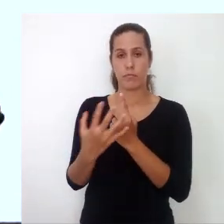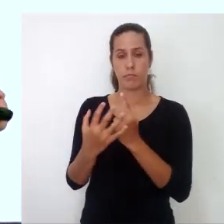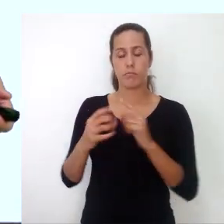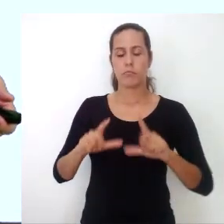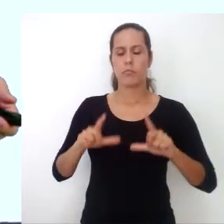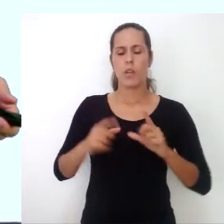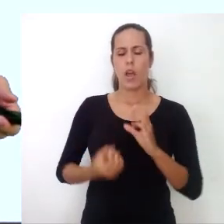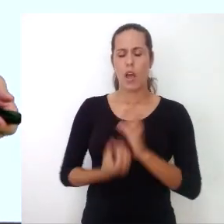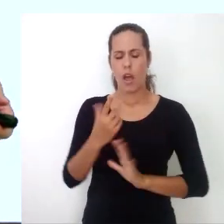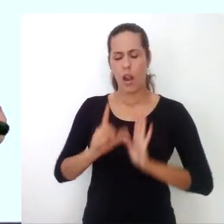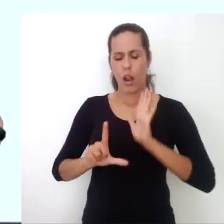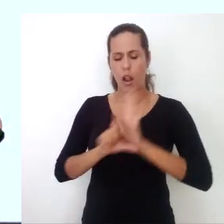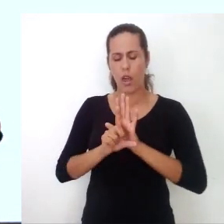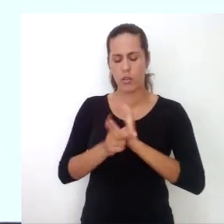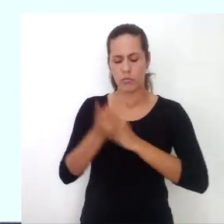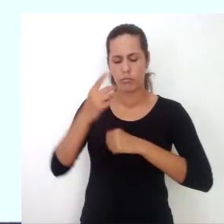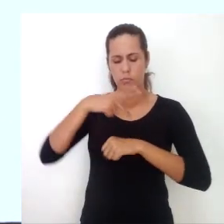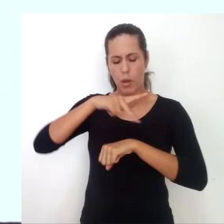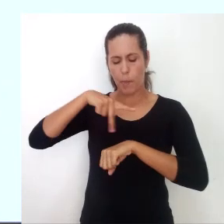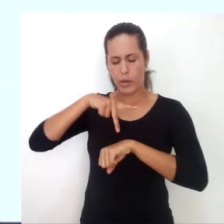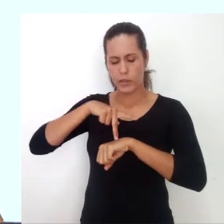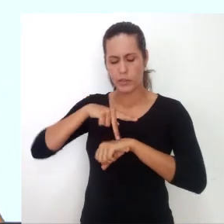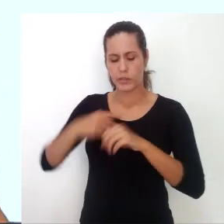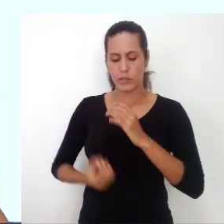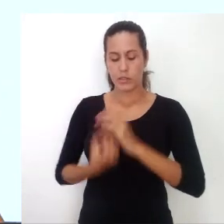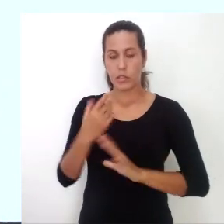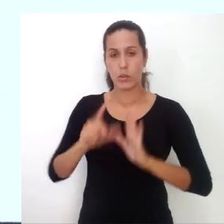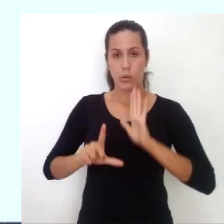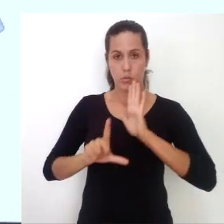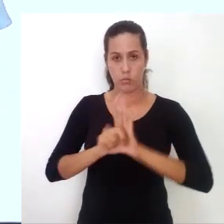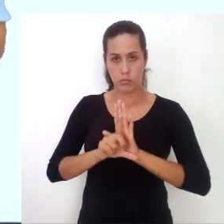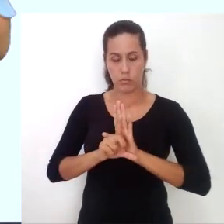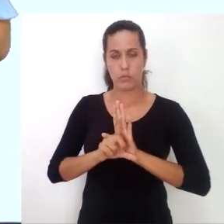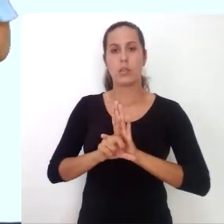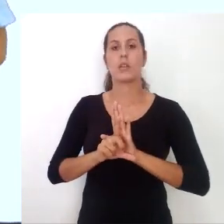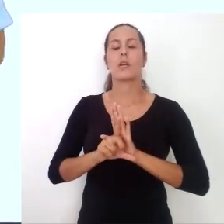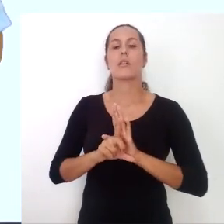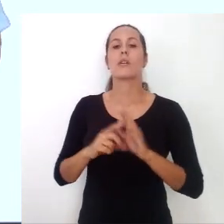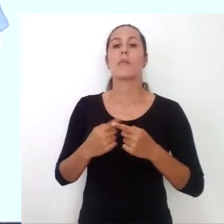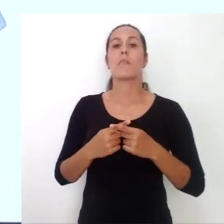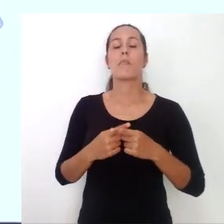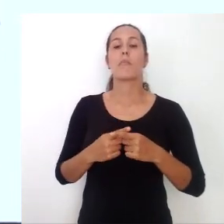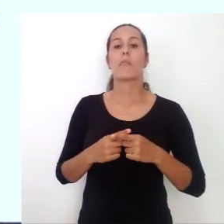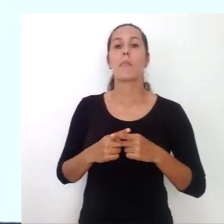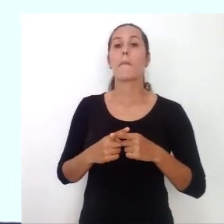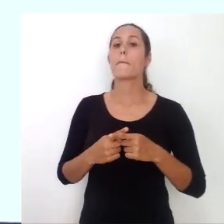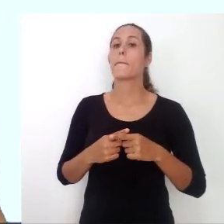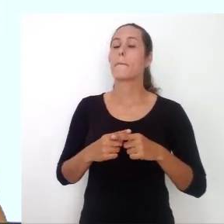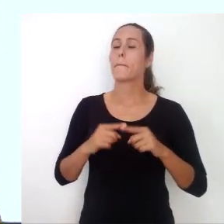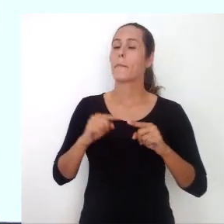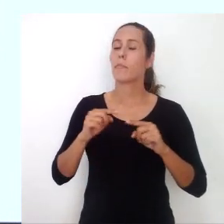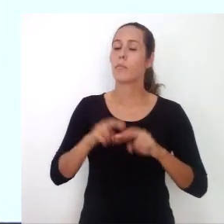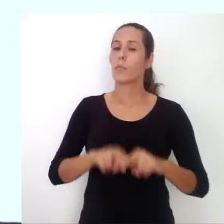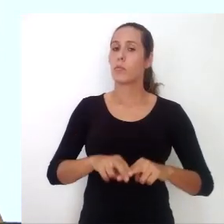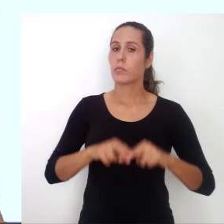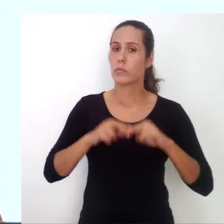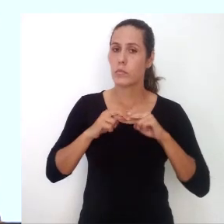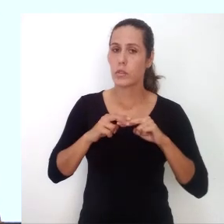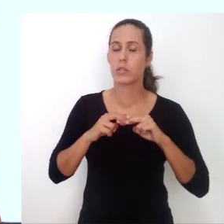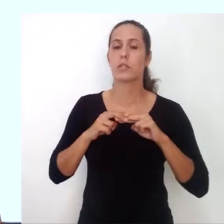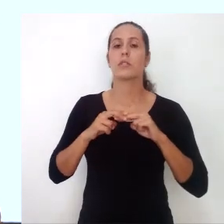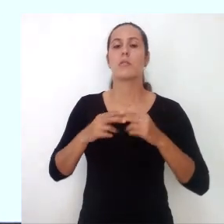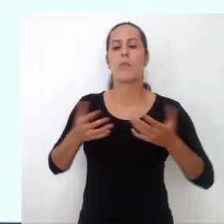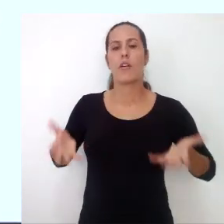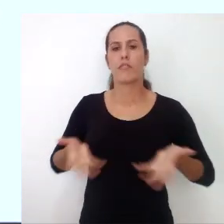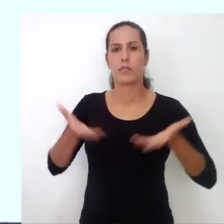criarem leis em seus próprios territórios, essas leis para consolidar o quê? O direito à